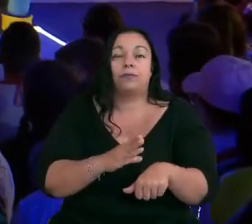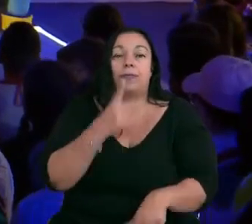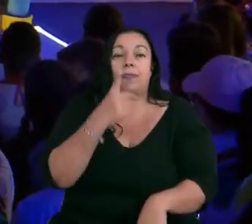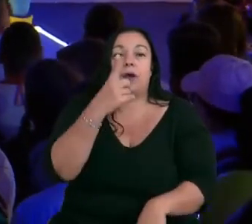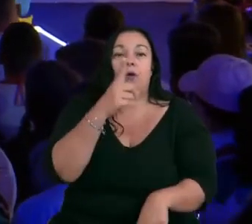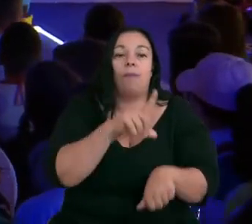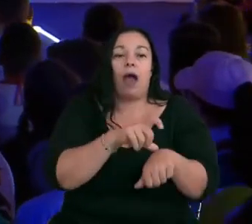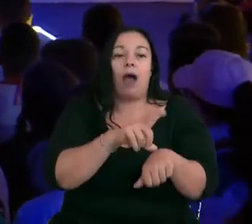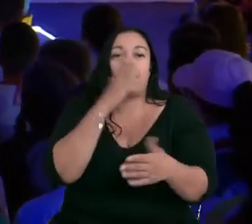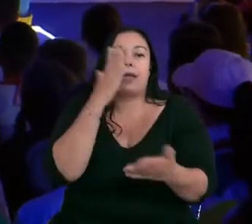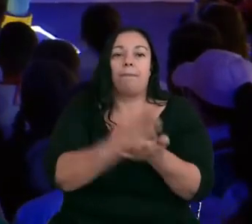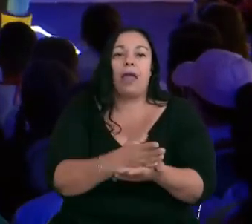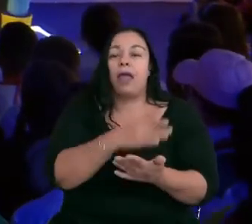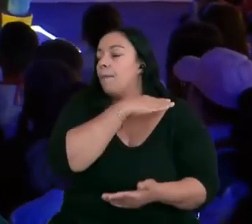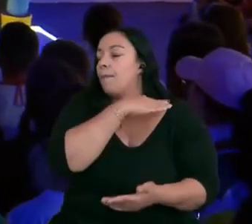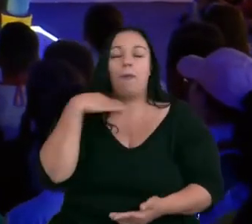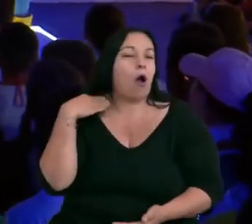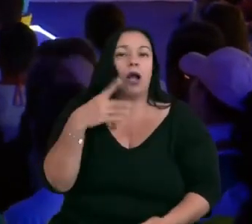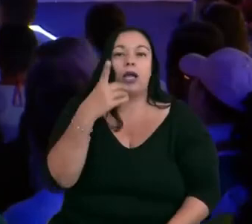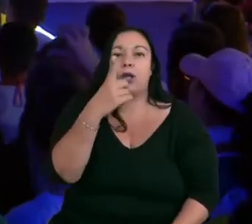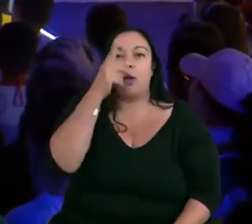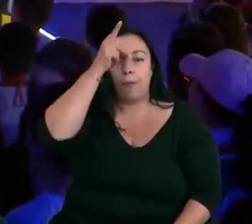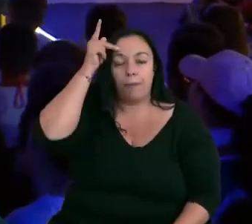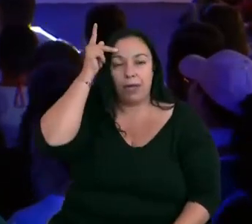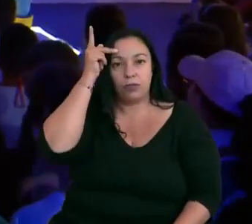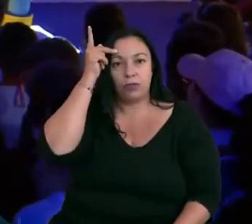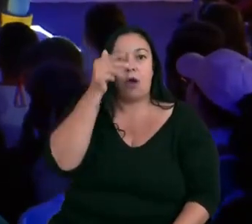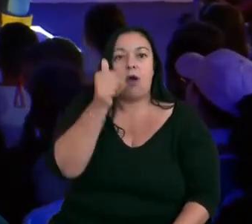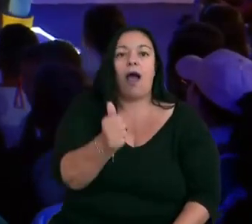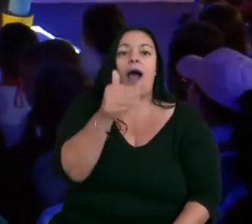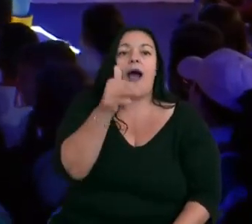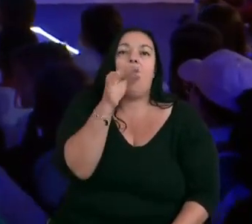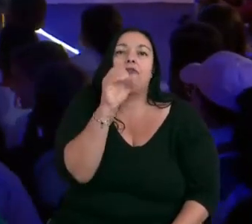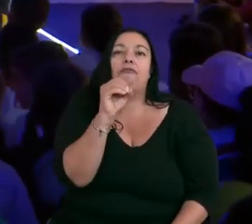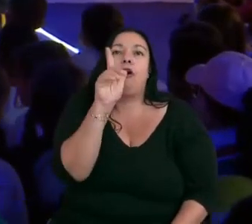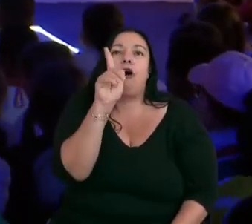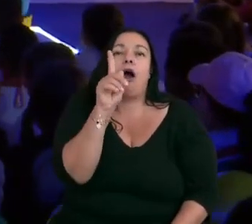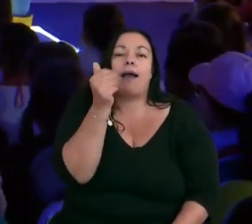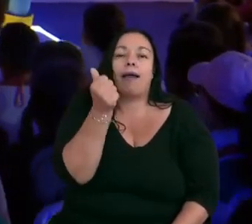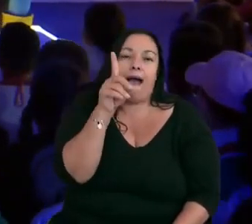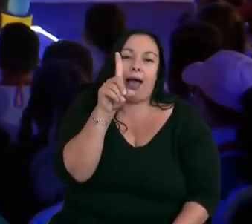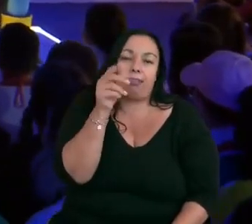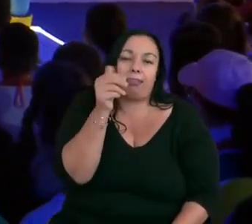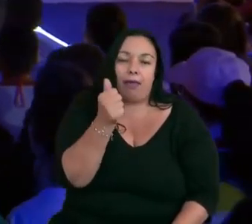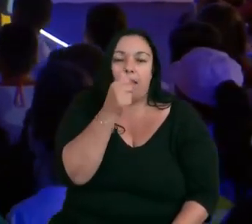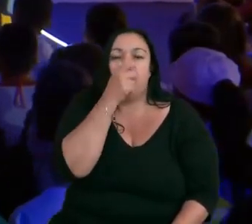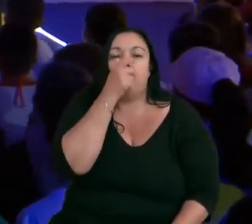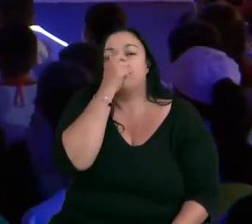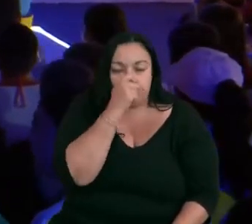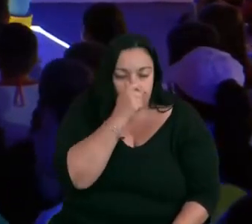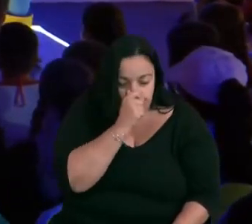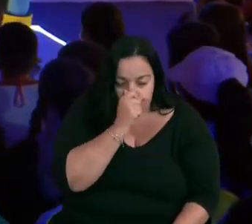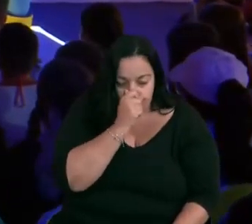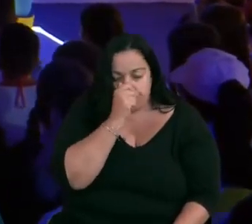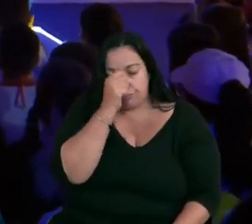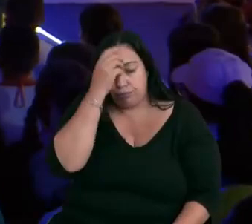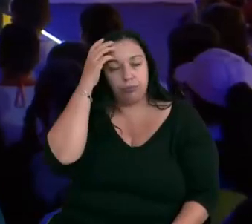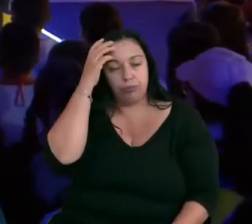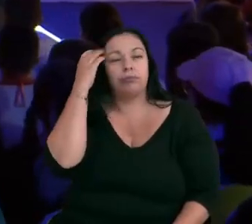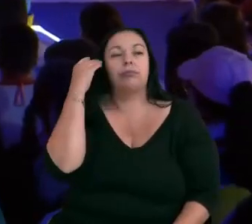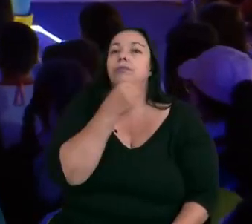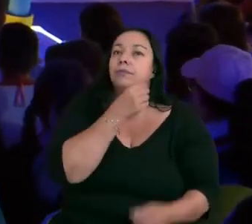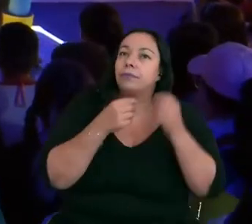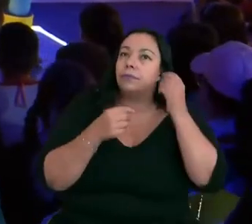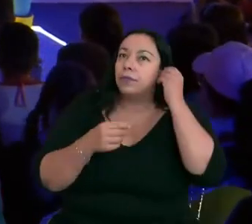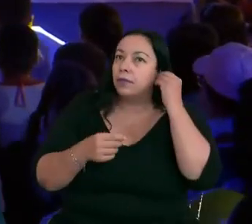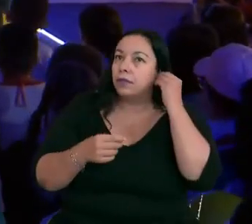meia, morre uma pessoa afogada. Então, nós realmente temos que ter atitudes para